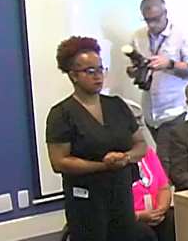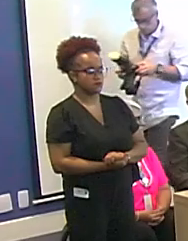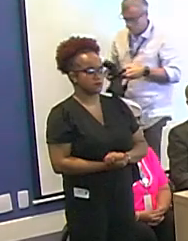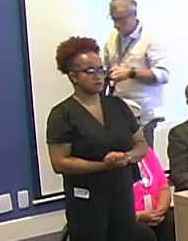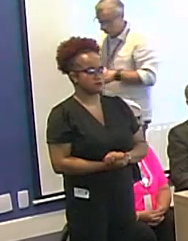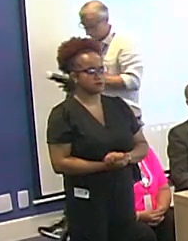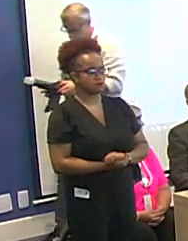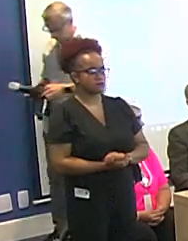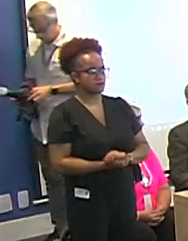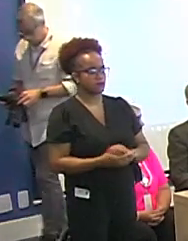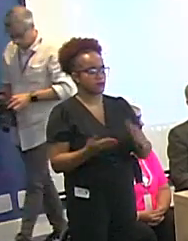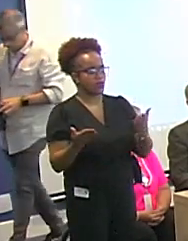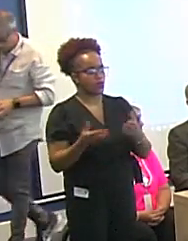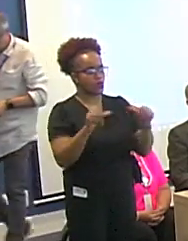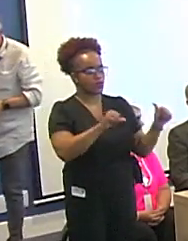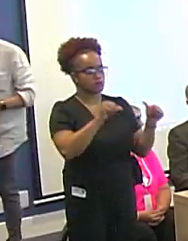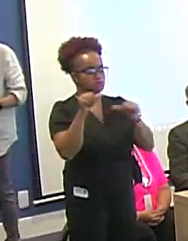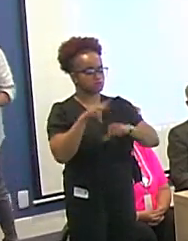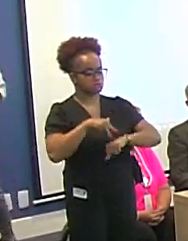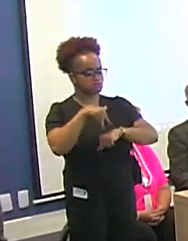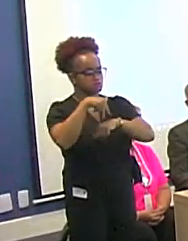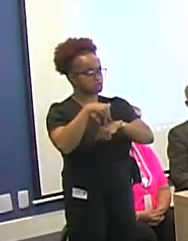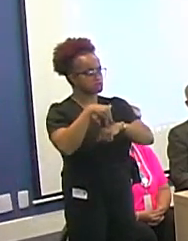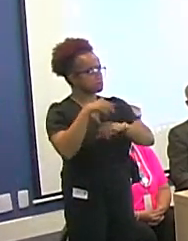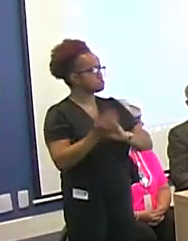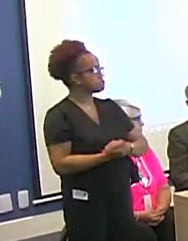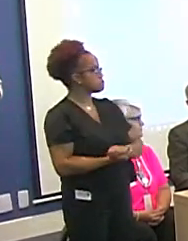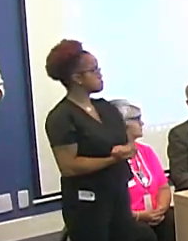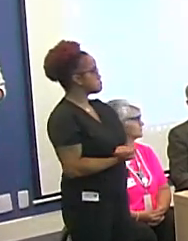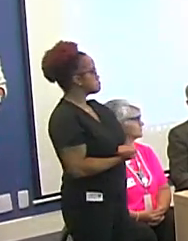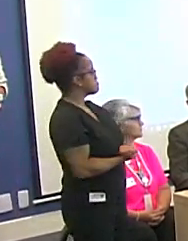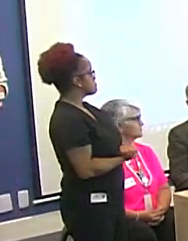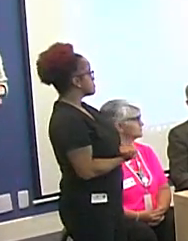Eu quero passar a palavra, nesse momento,